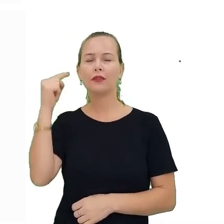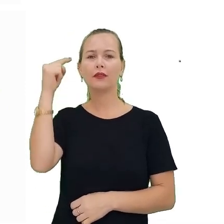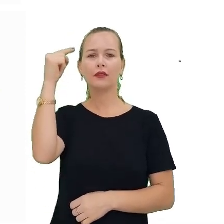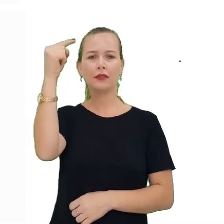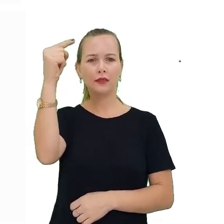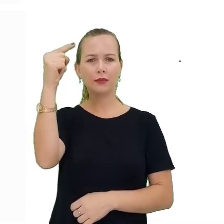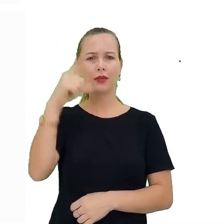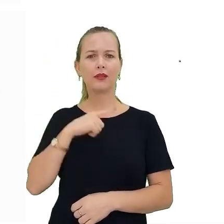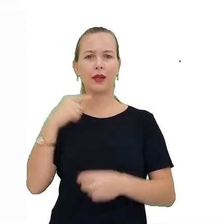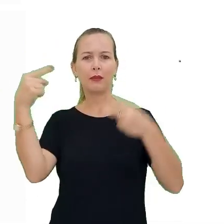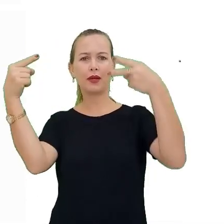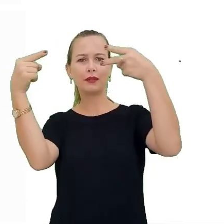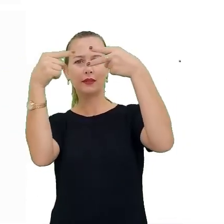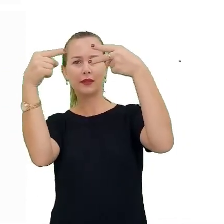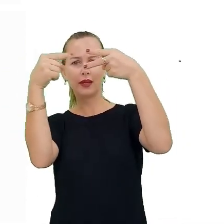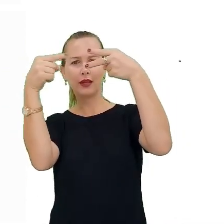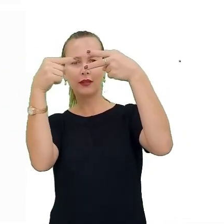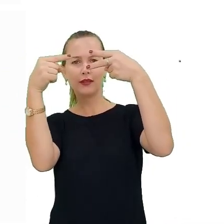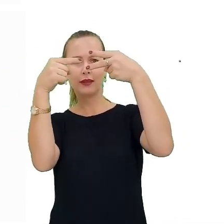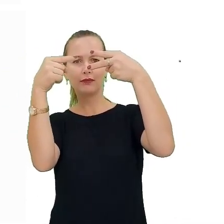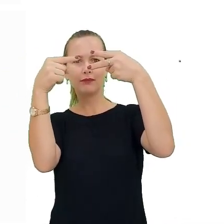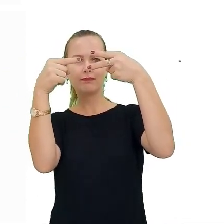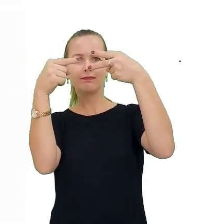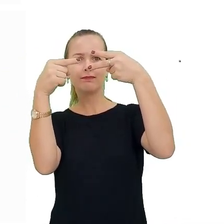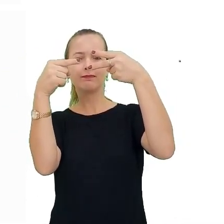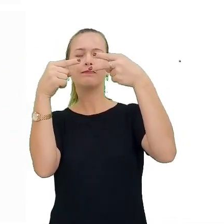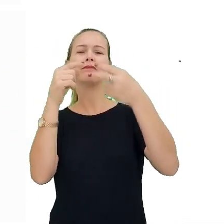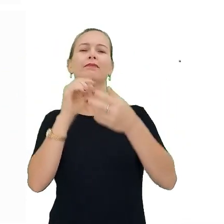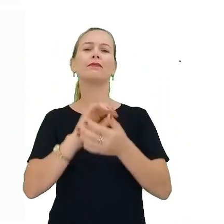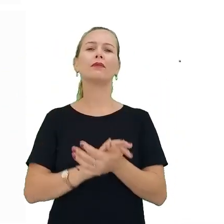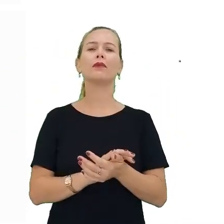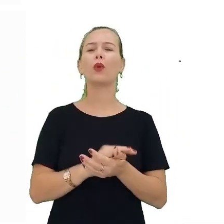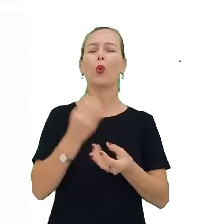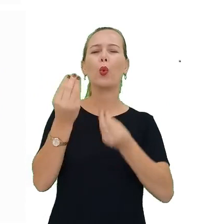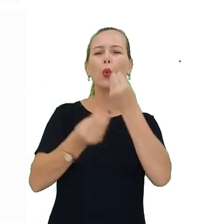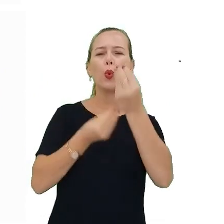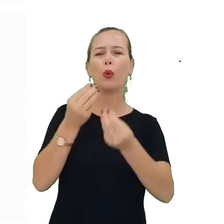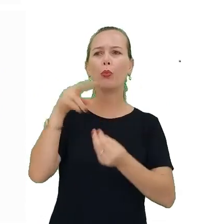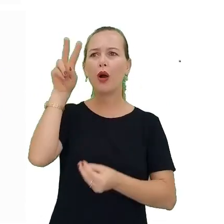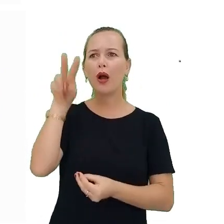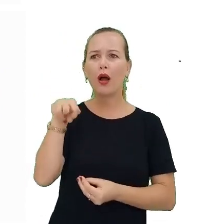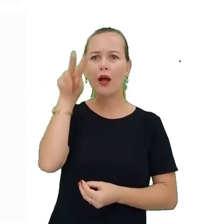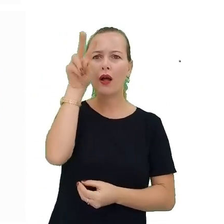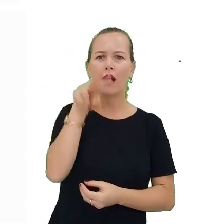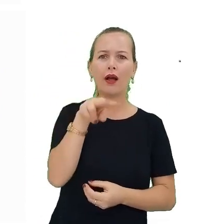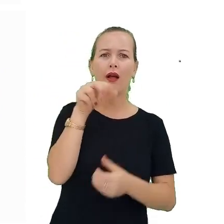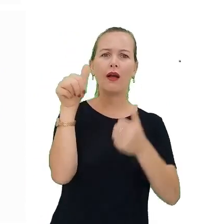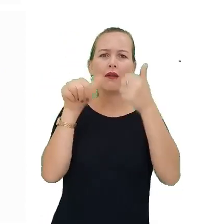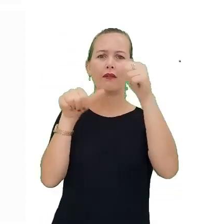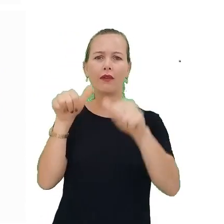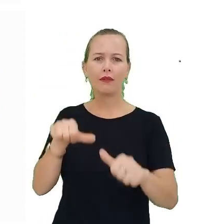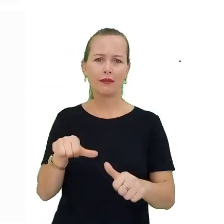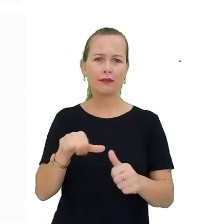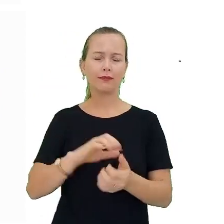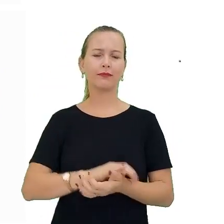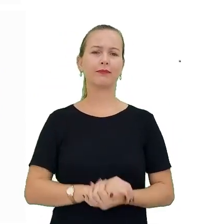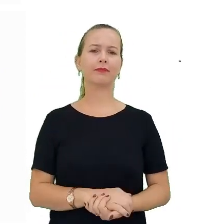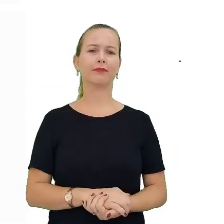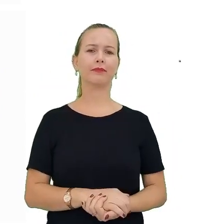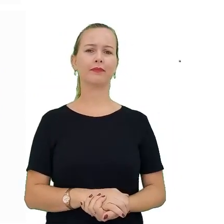da grade, uma seta apontando para a direita, indicando como deveremos realizar a leitura e